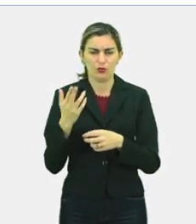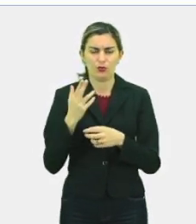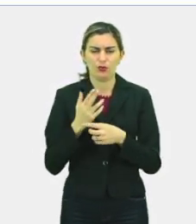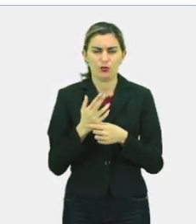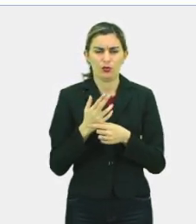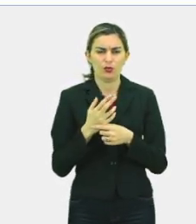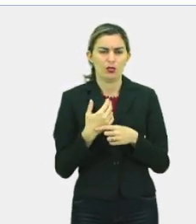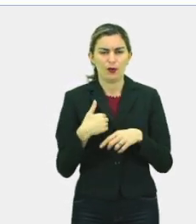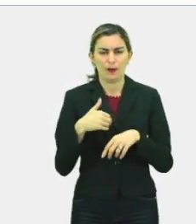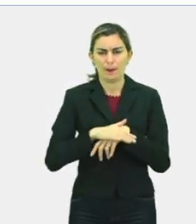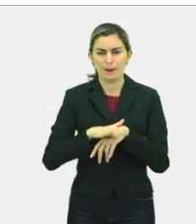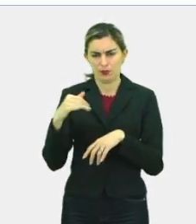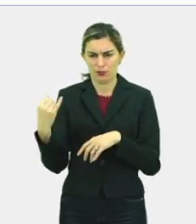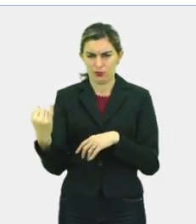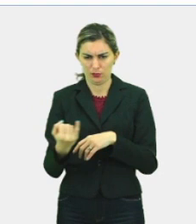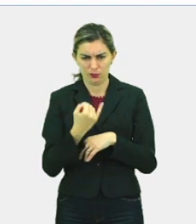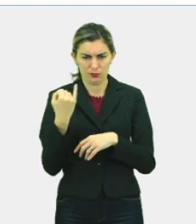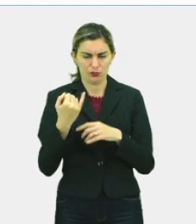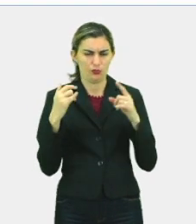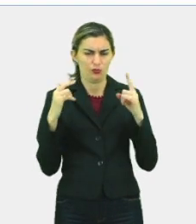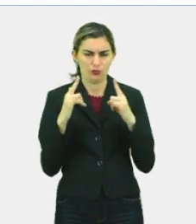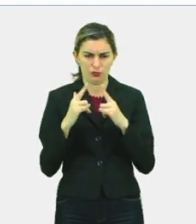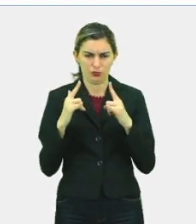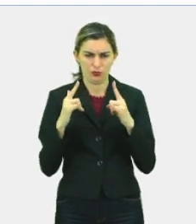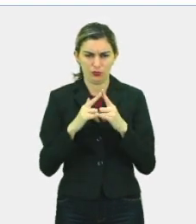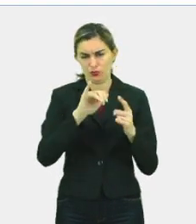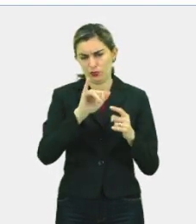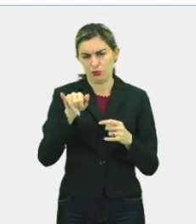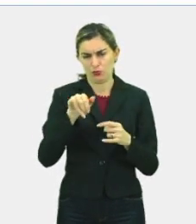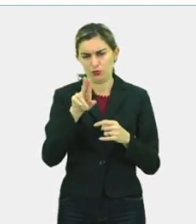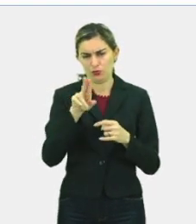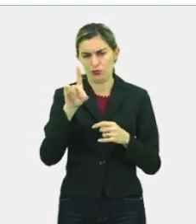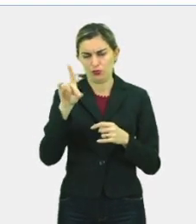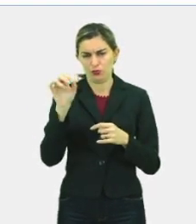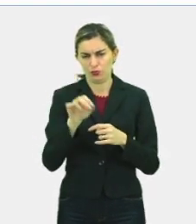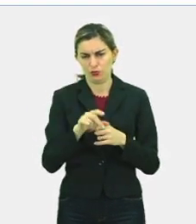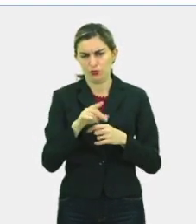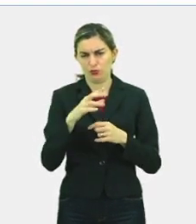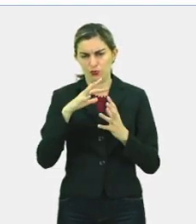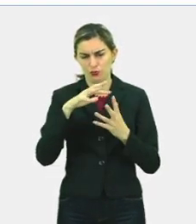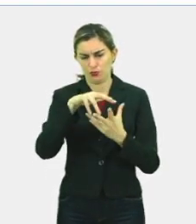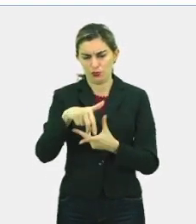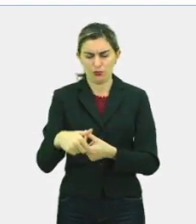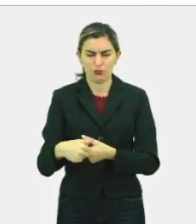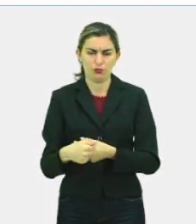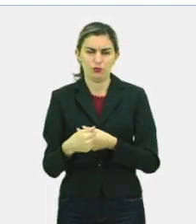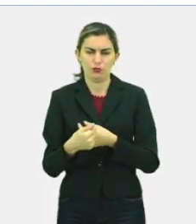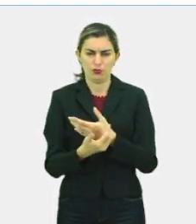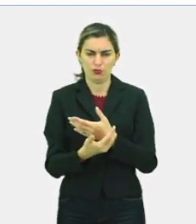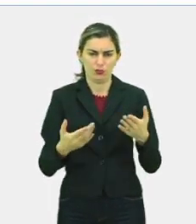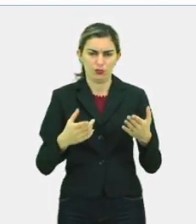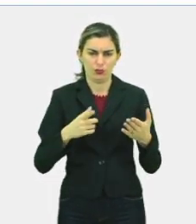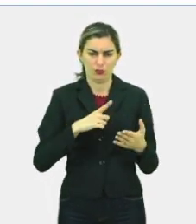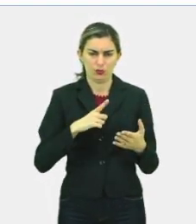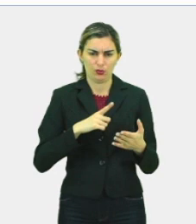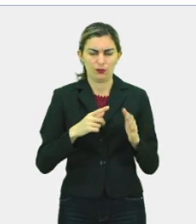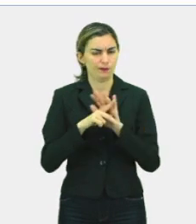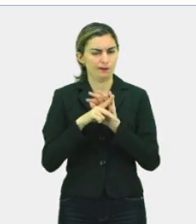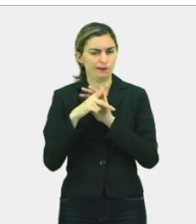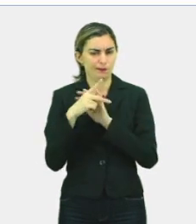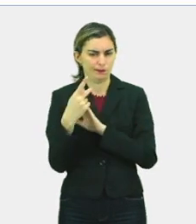a Kodokan, a mais importante instituição judoística do mundo, né? Então, o judô ele tem os